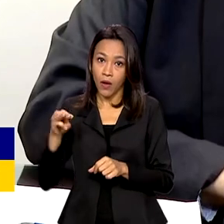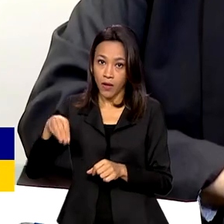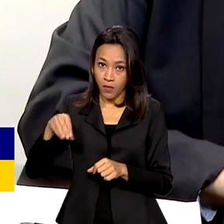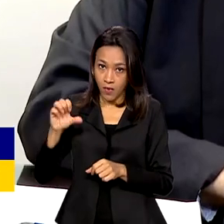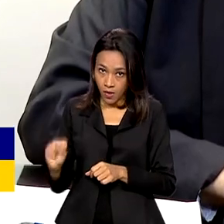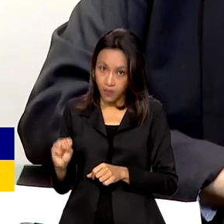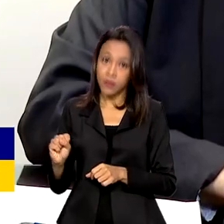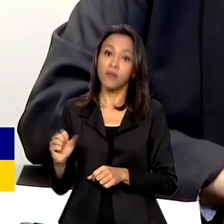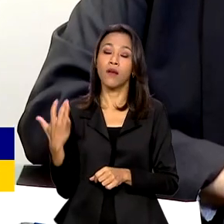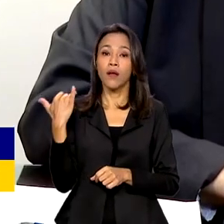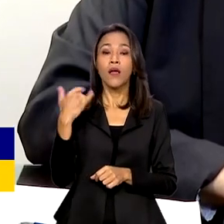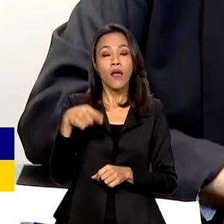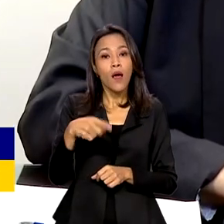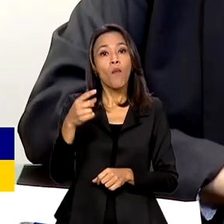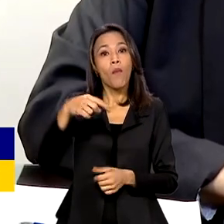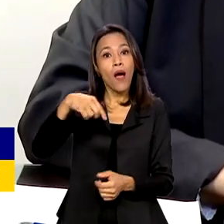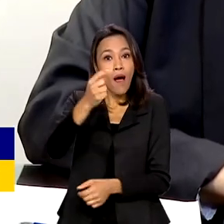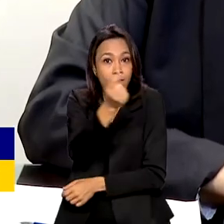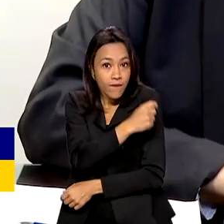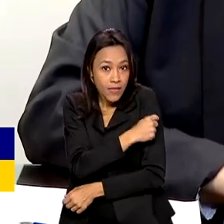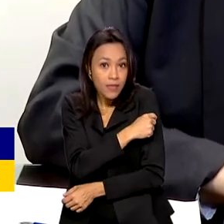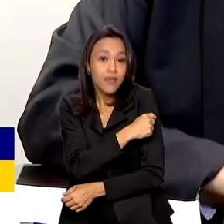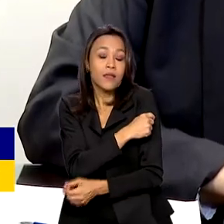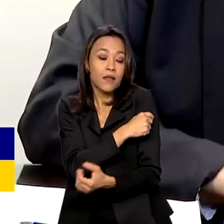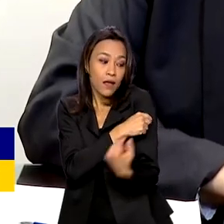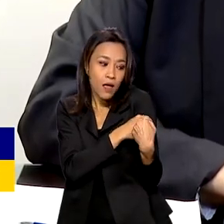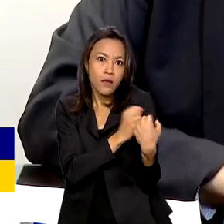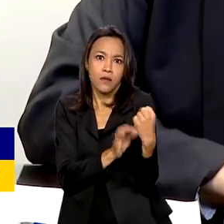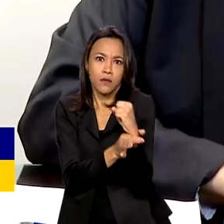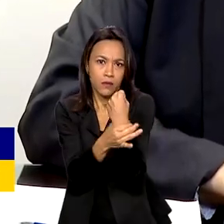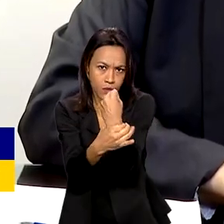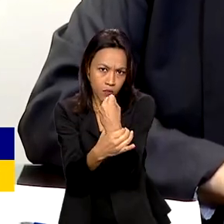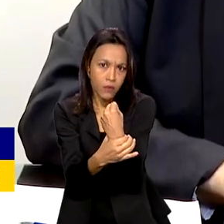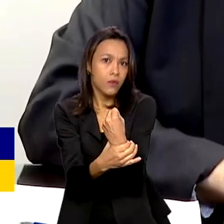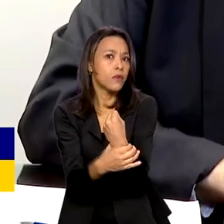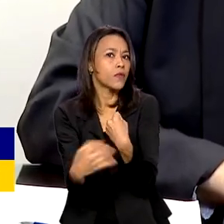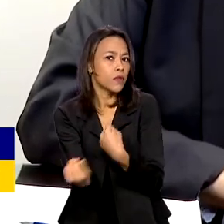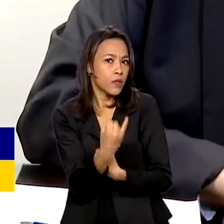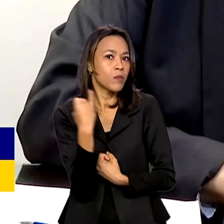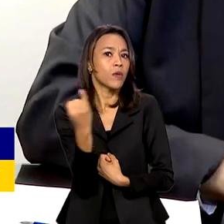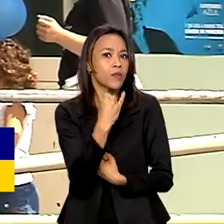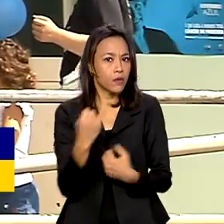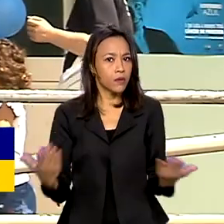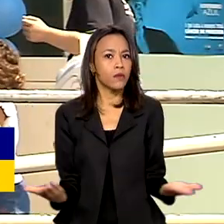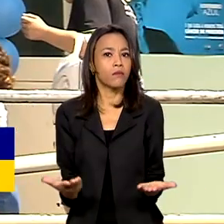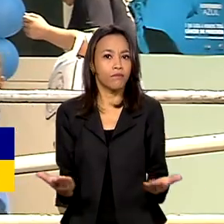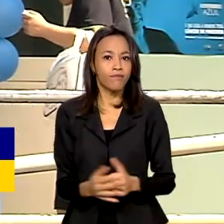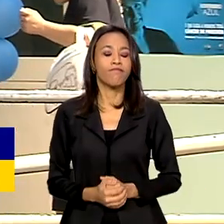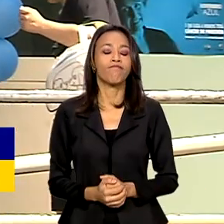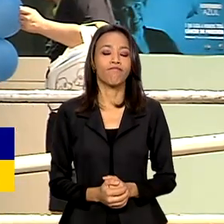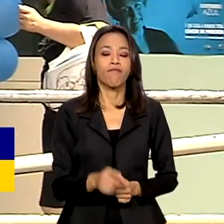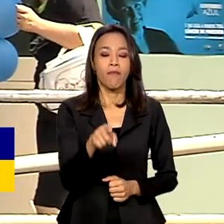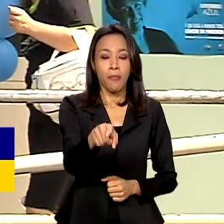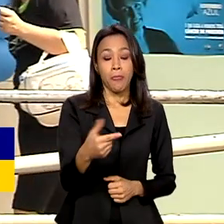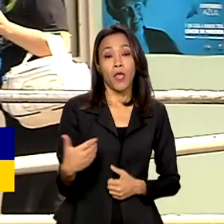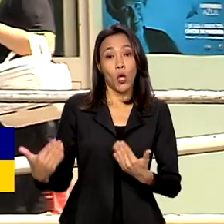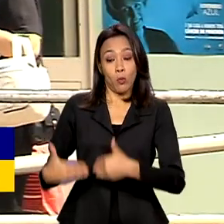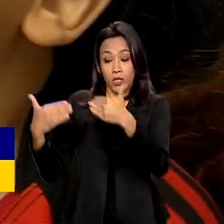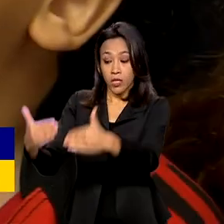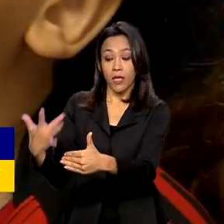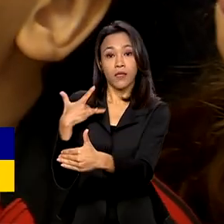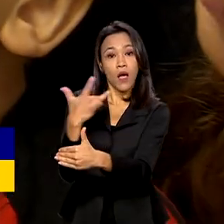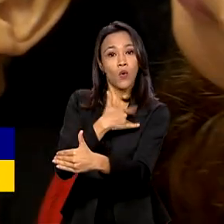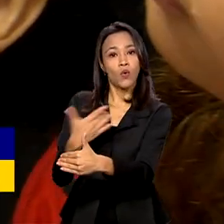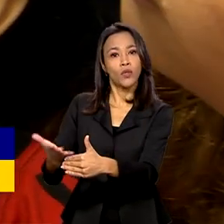que ainda oferece mais segurança e que é importantíssima nos tempos atuais. O Ministério da Saúde anunciou